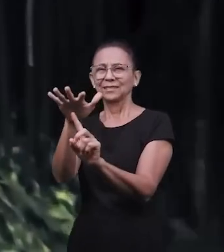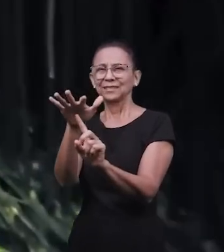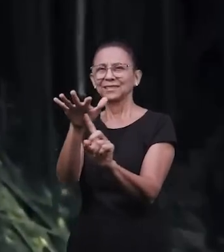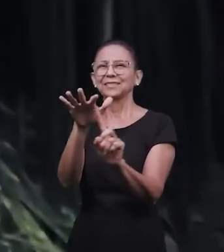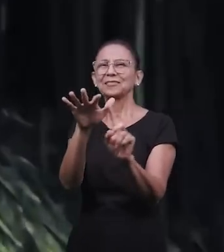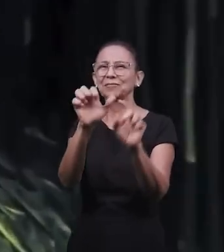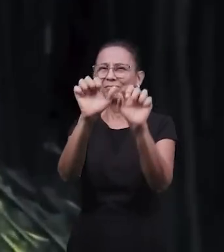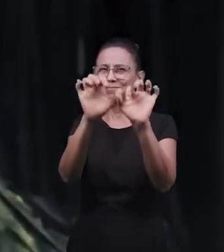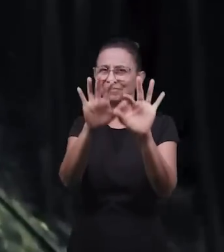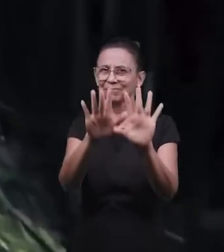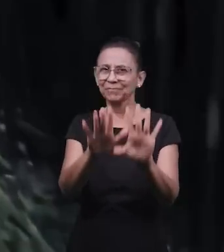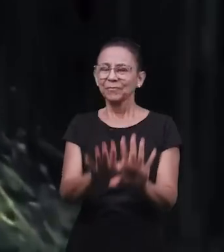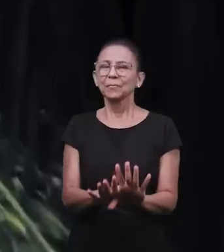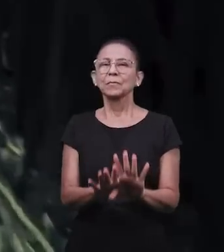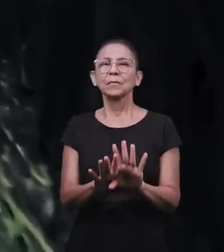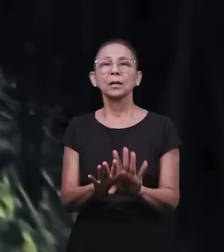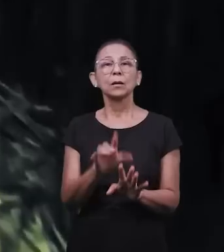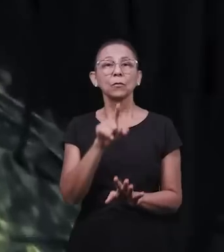Minha